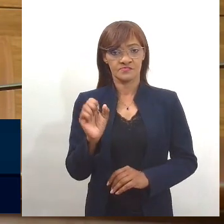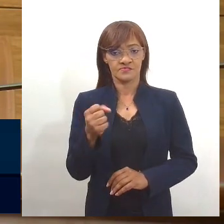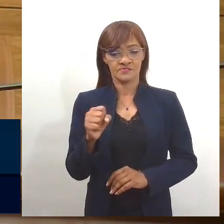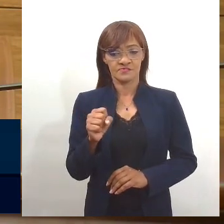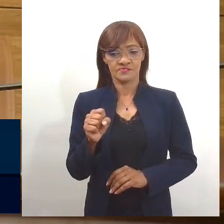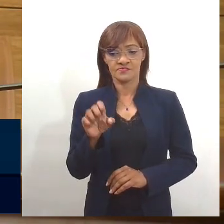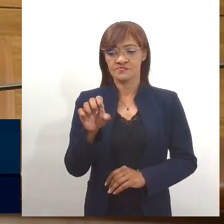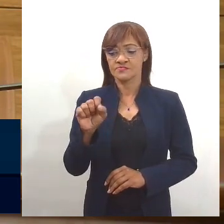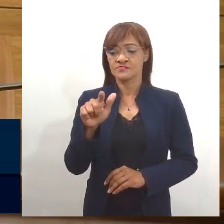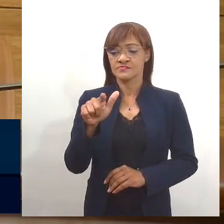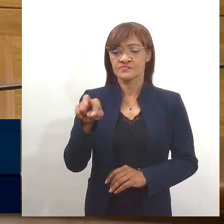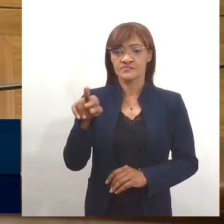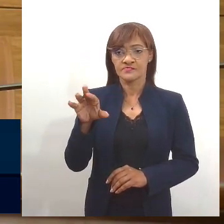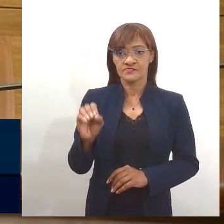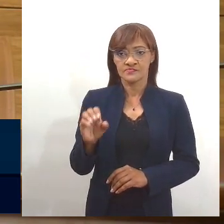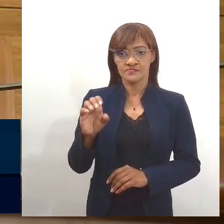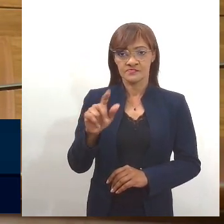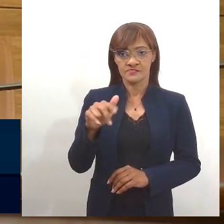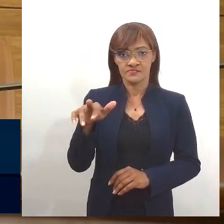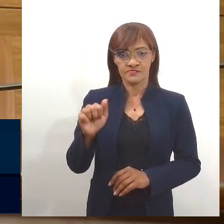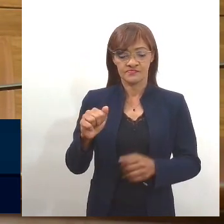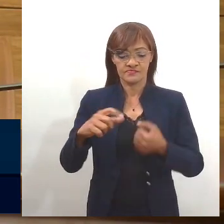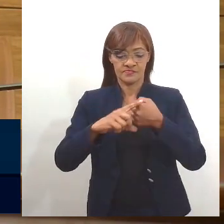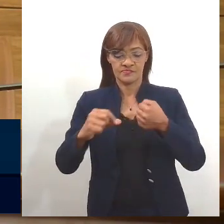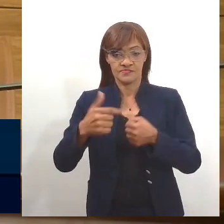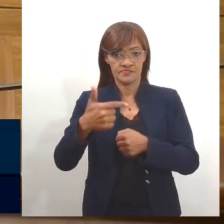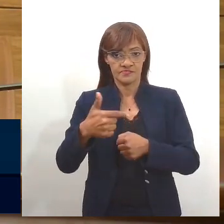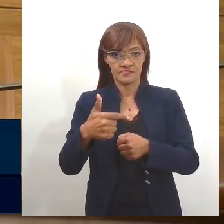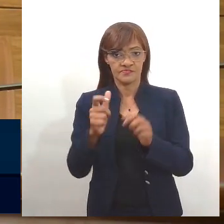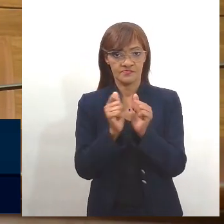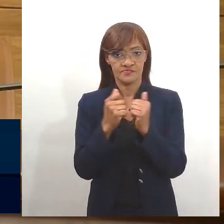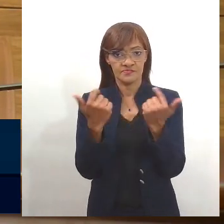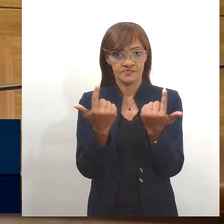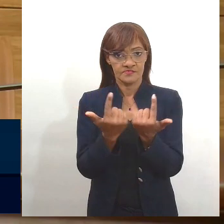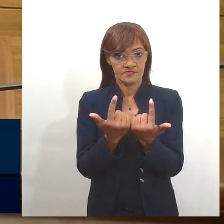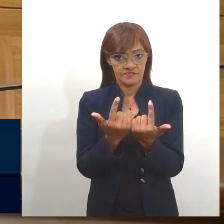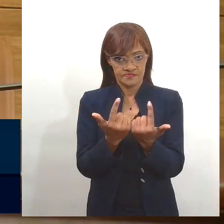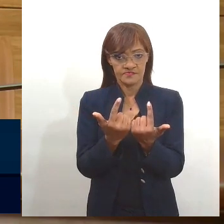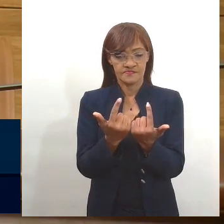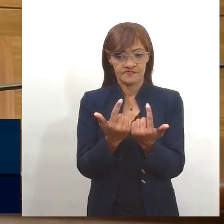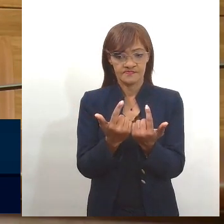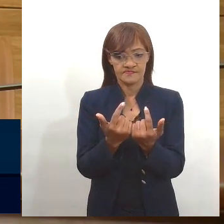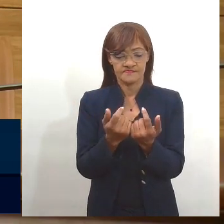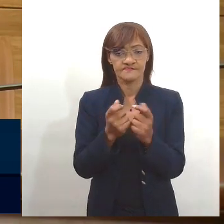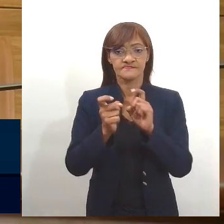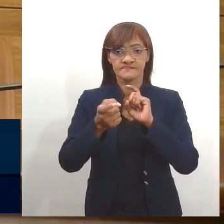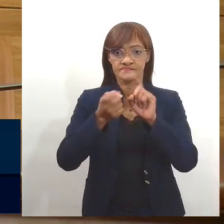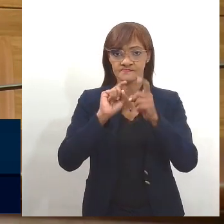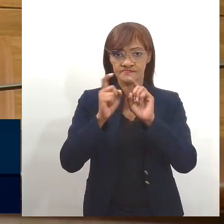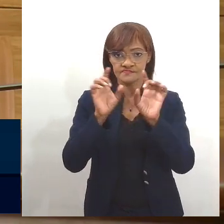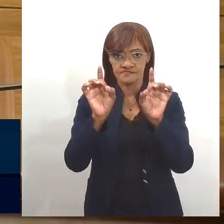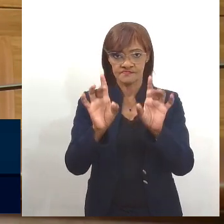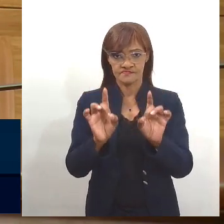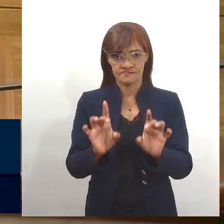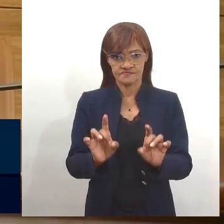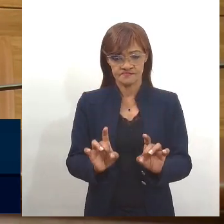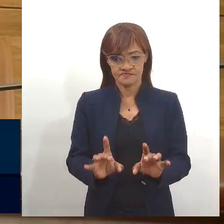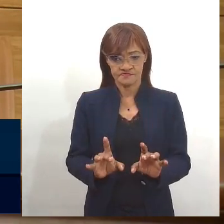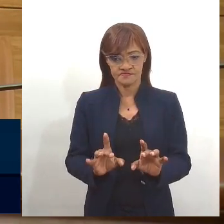Artigo 2º. A Assembleia Legislativa deve fazer a sessão especial à entrega do